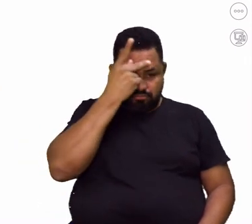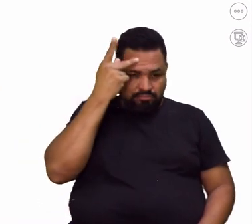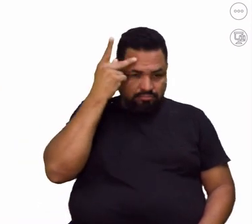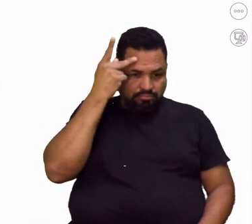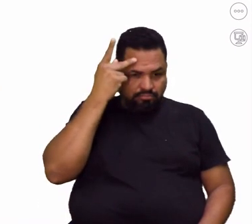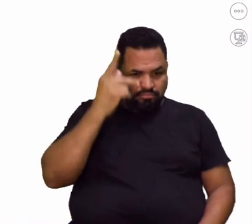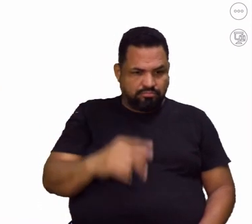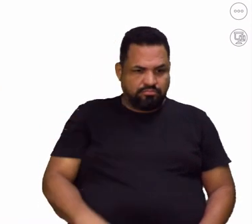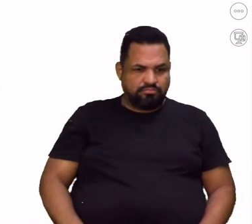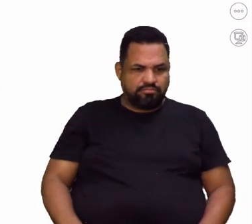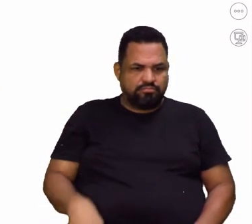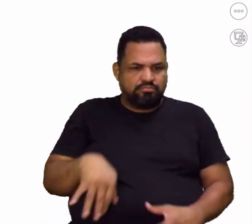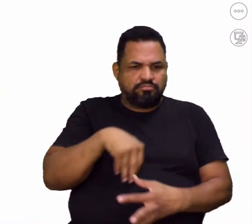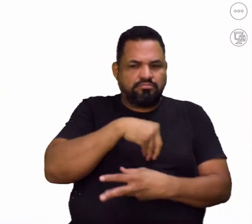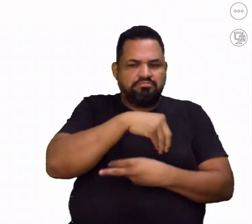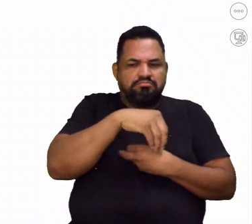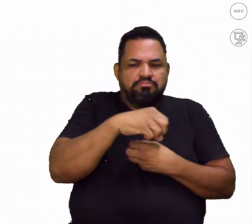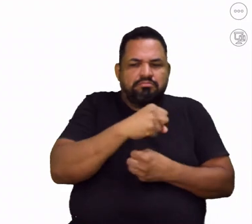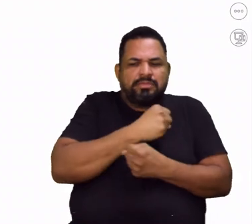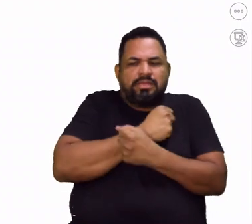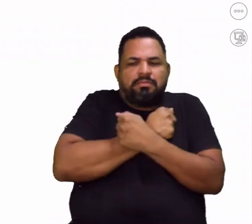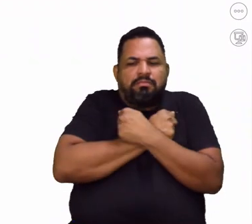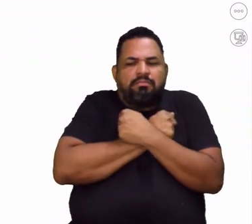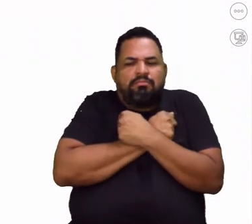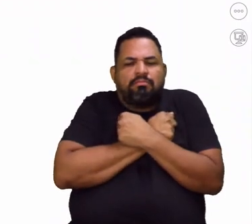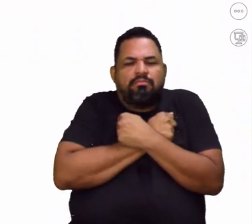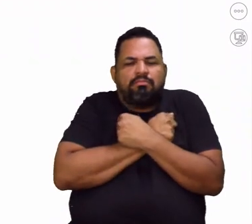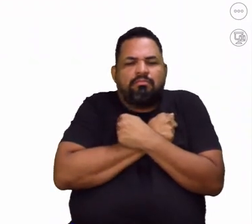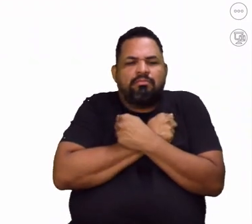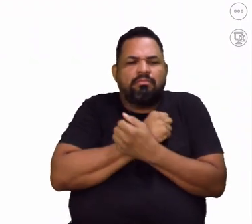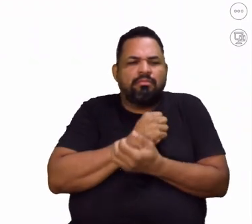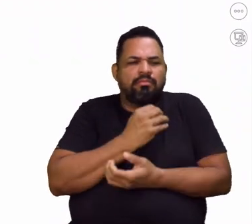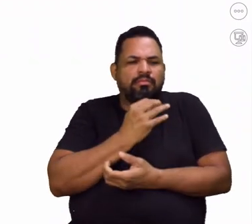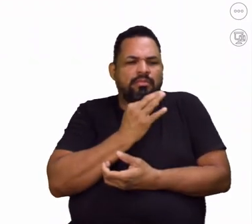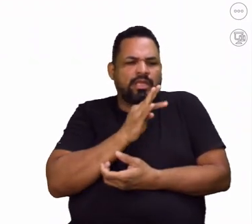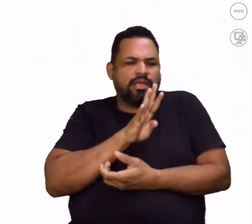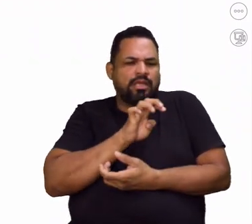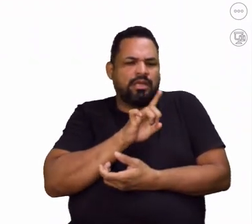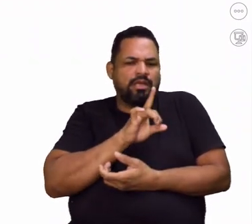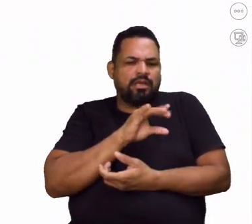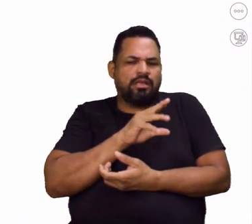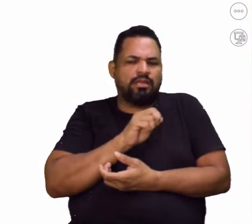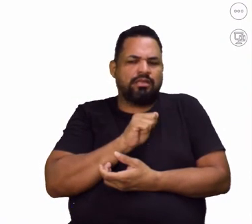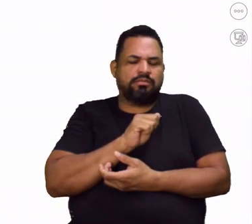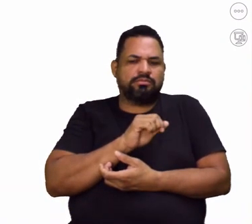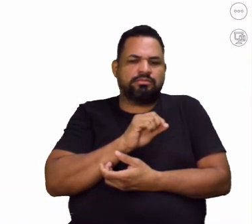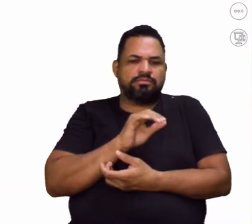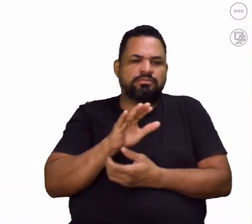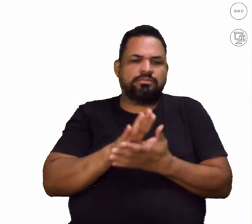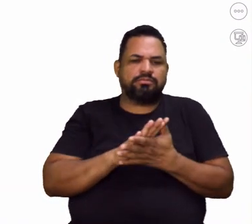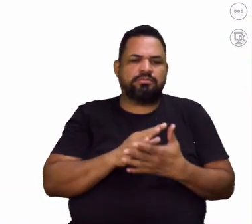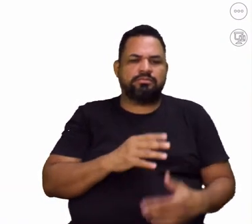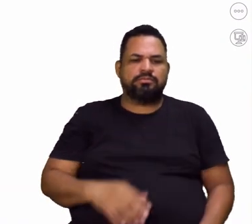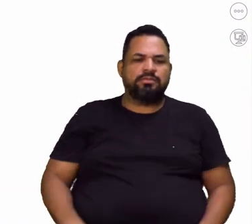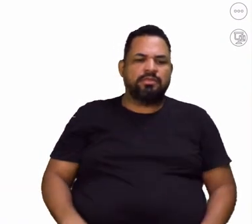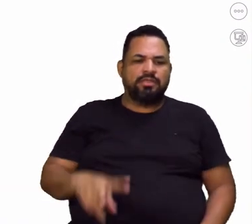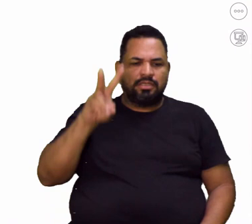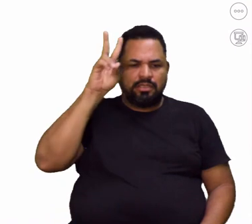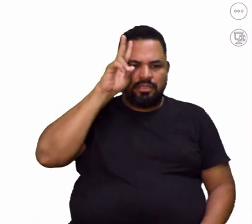e envolvida. Aí você tem que saber, tergal, lembra o quê? O